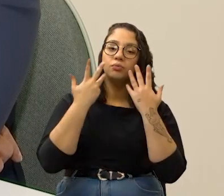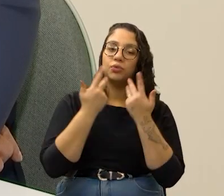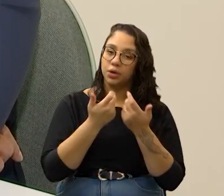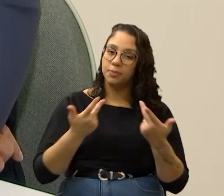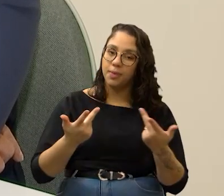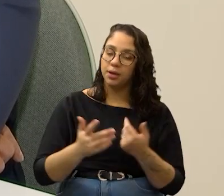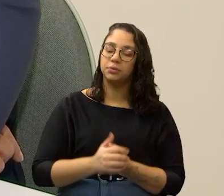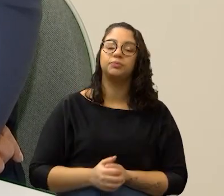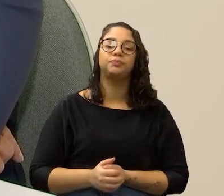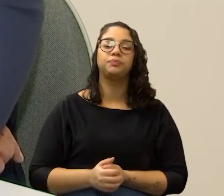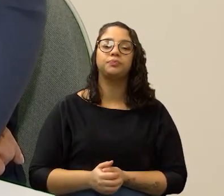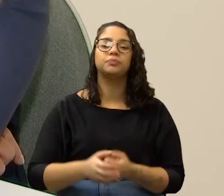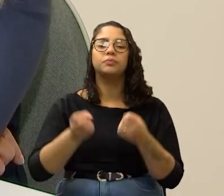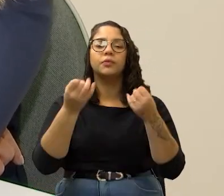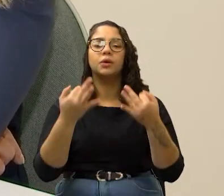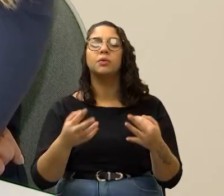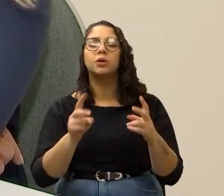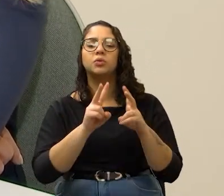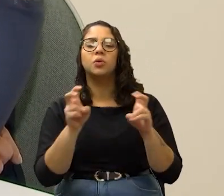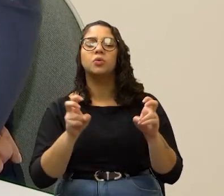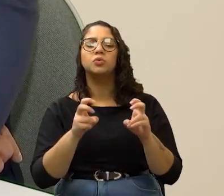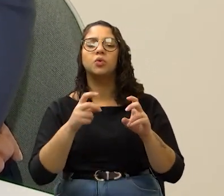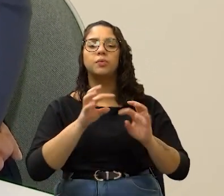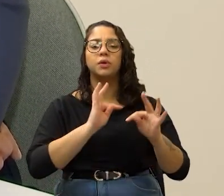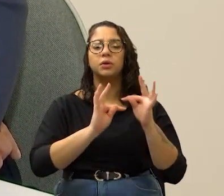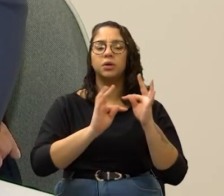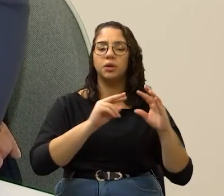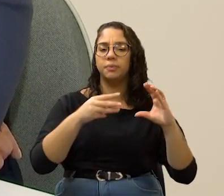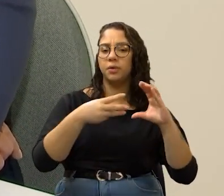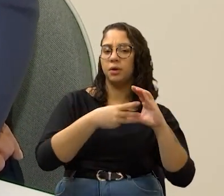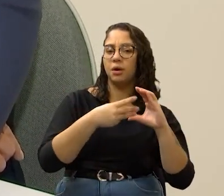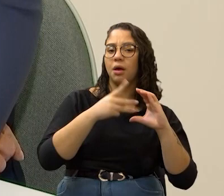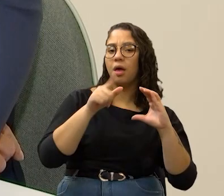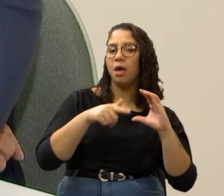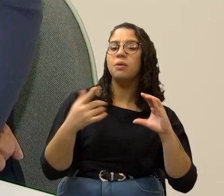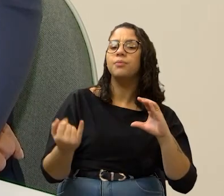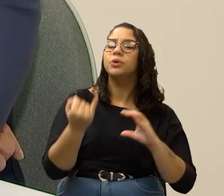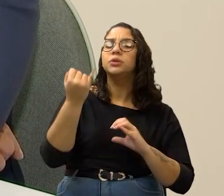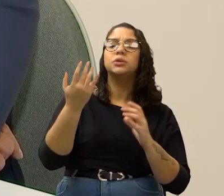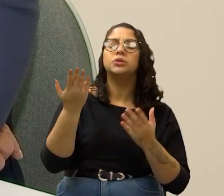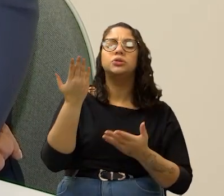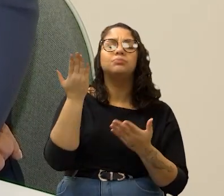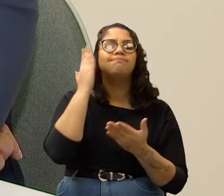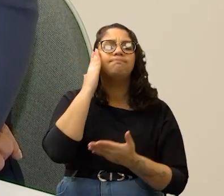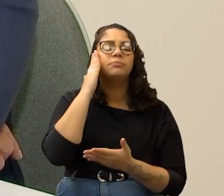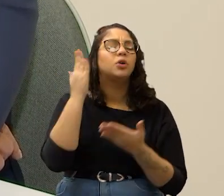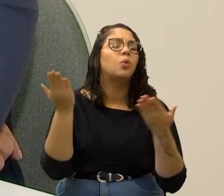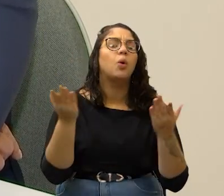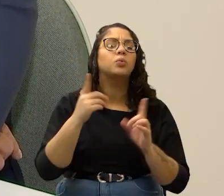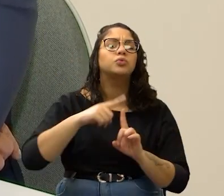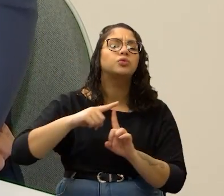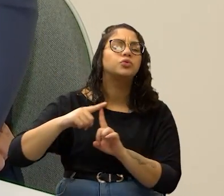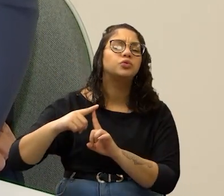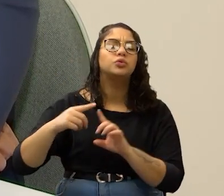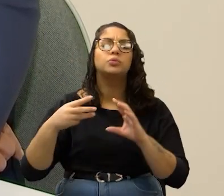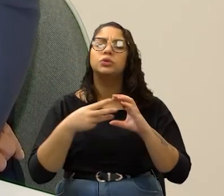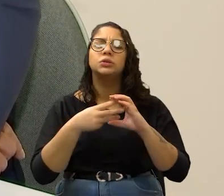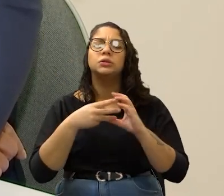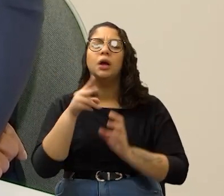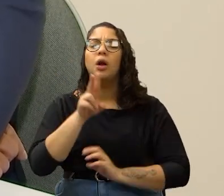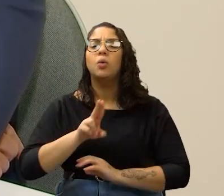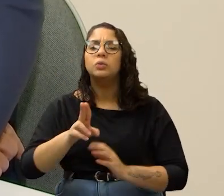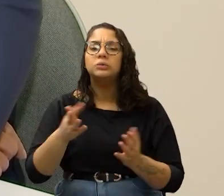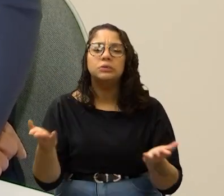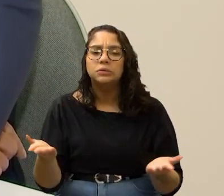pacientes. Quando a gente está falando de terapia celular, é importante a gente saber que tipo de célula, né, a gente está utilizando.